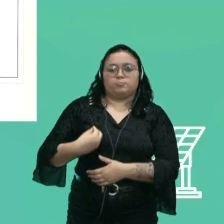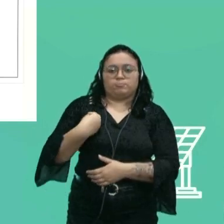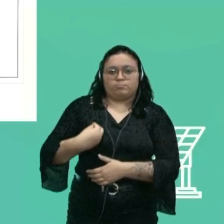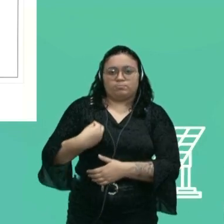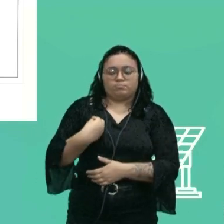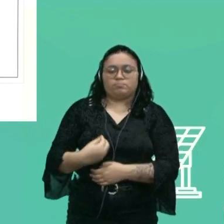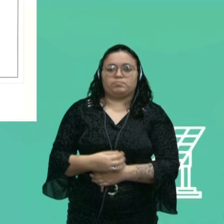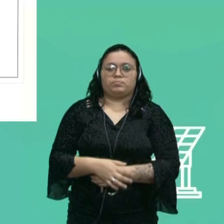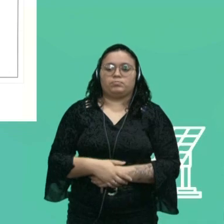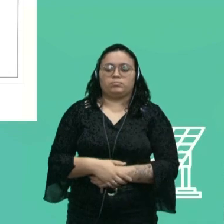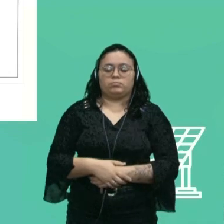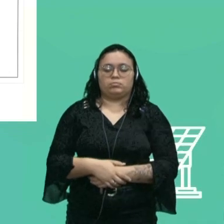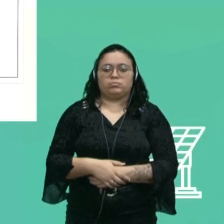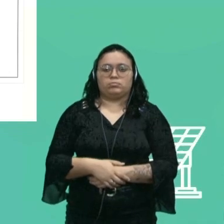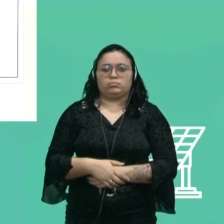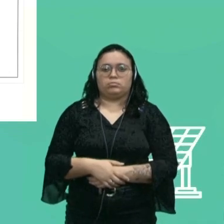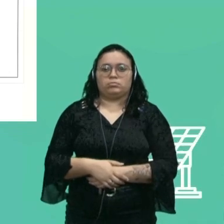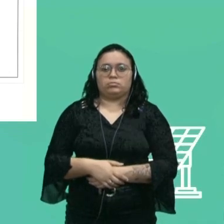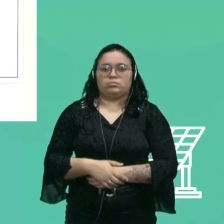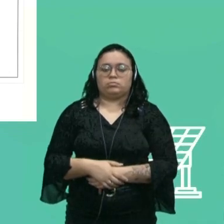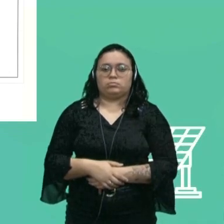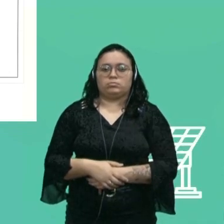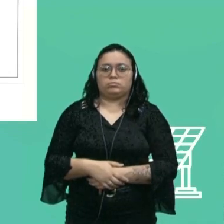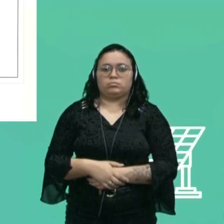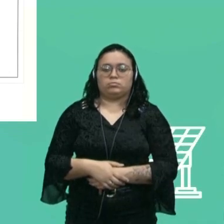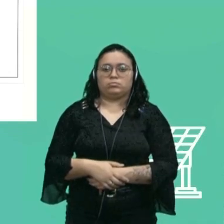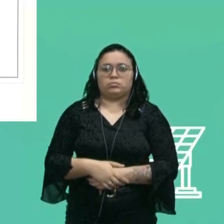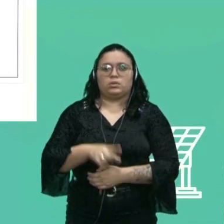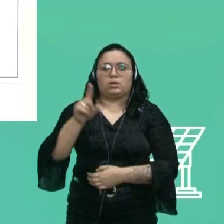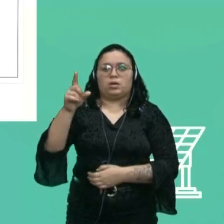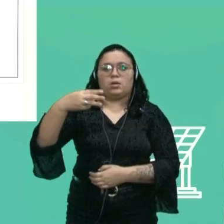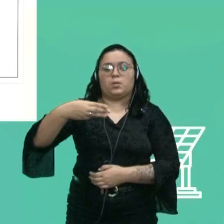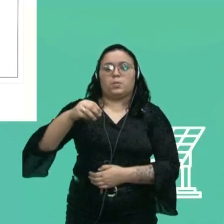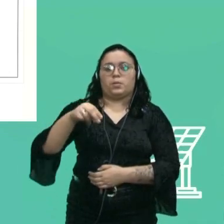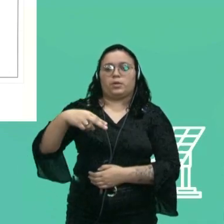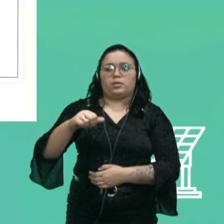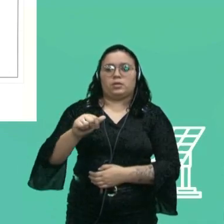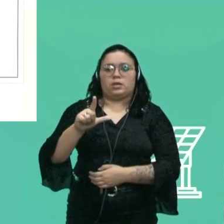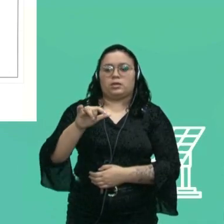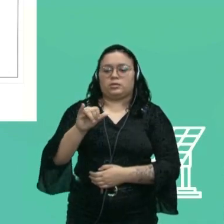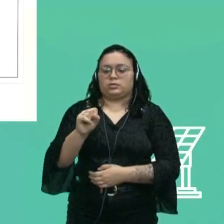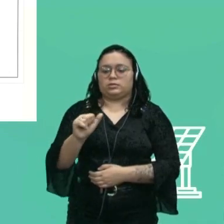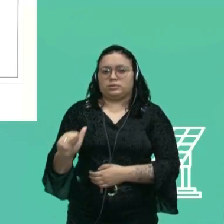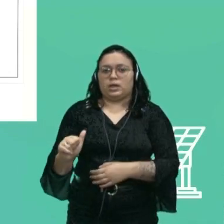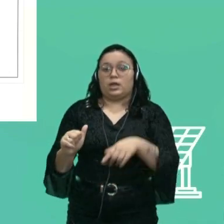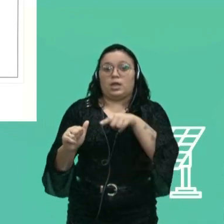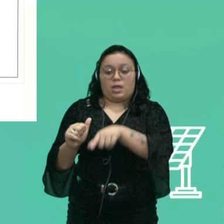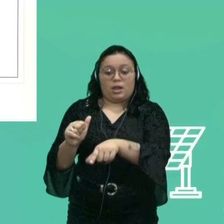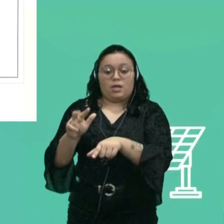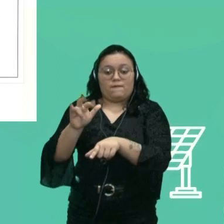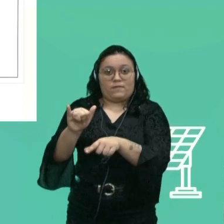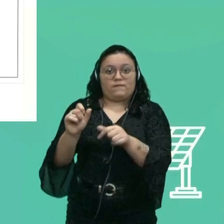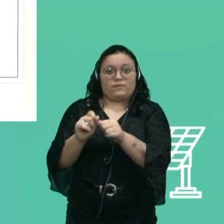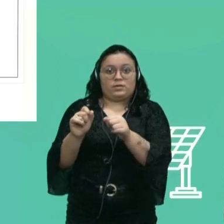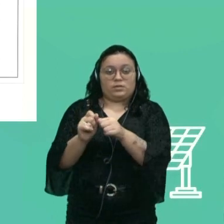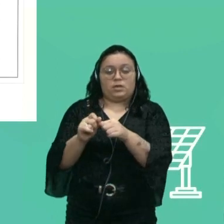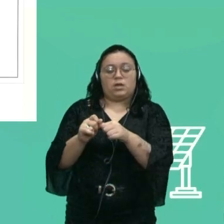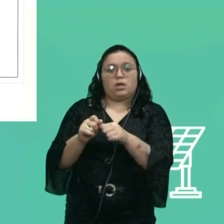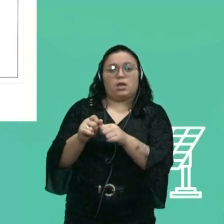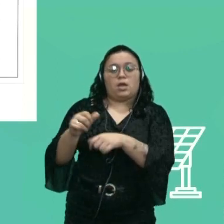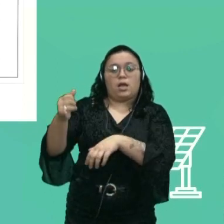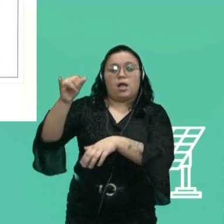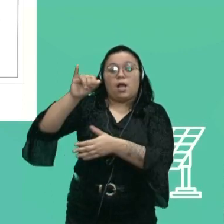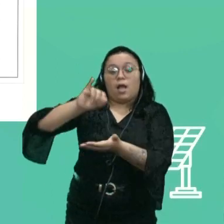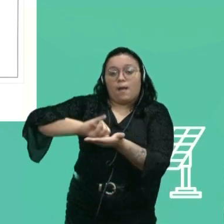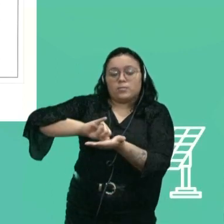que, a cargo da professora Mona Lisa, irá desenvolver o leito catalítico